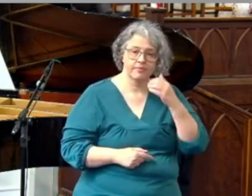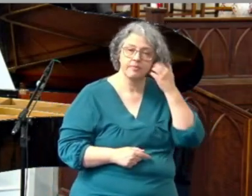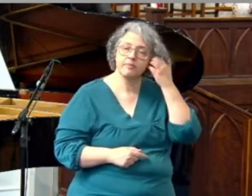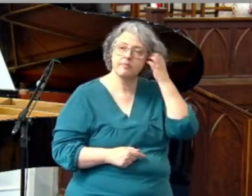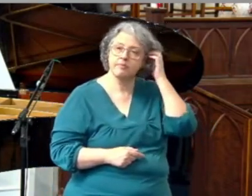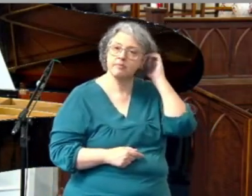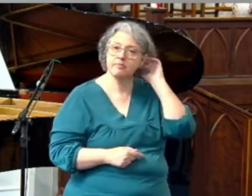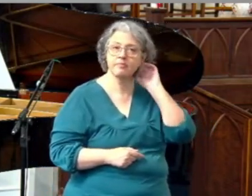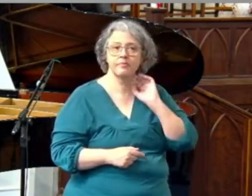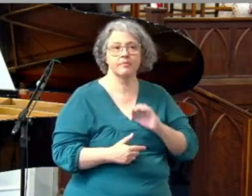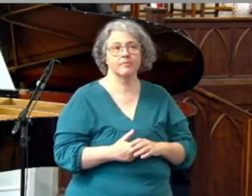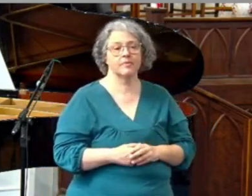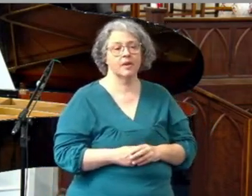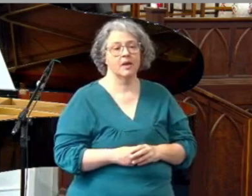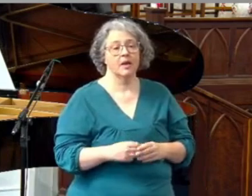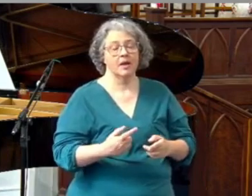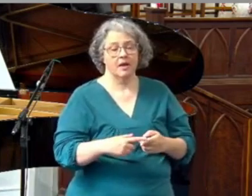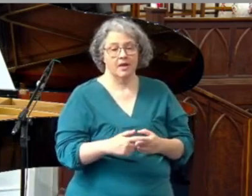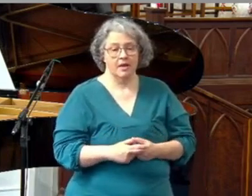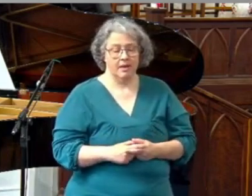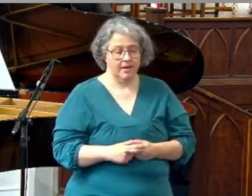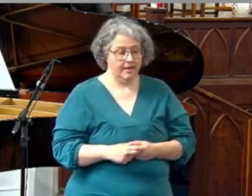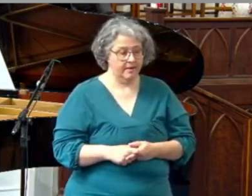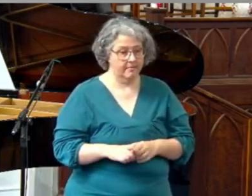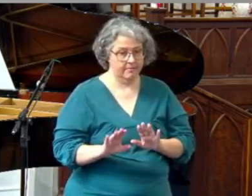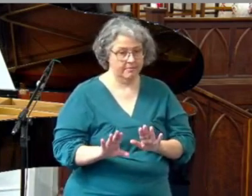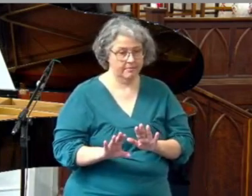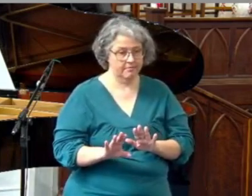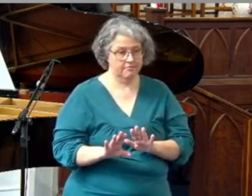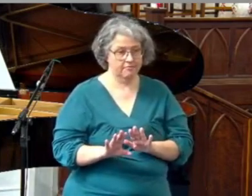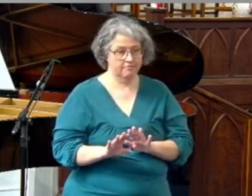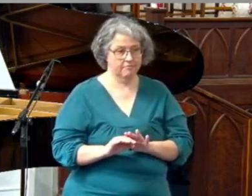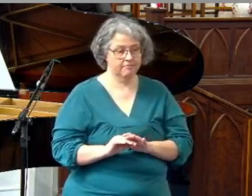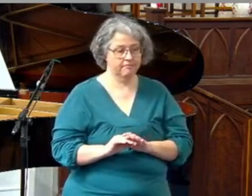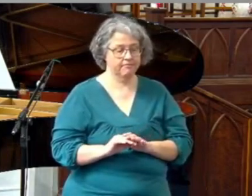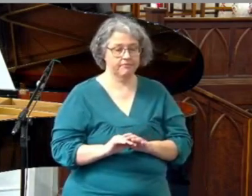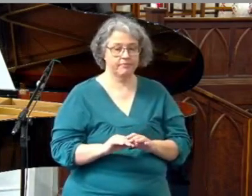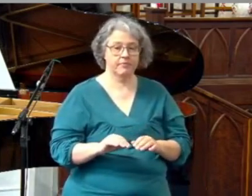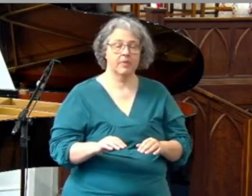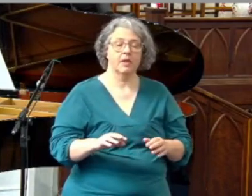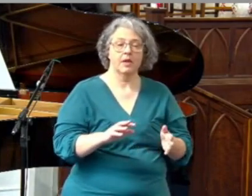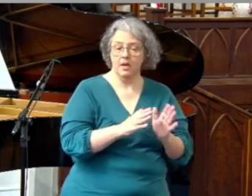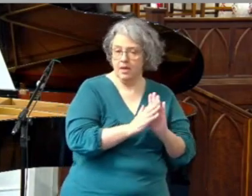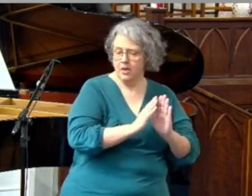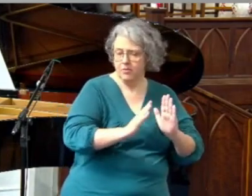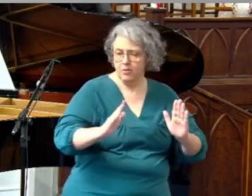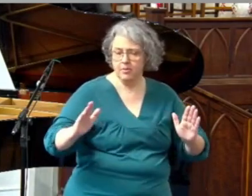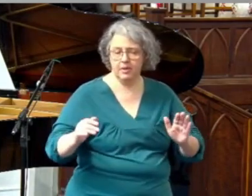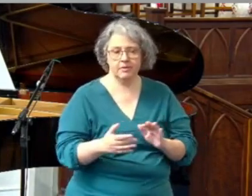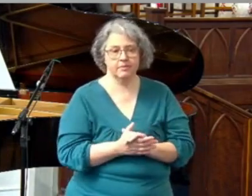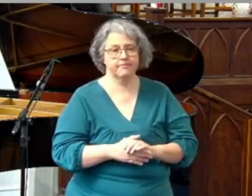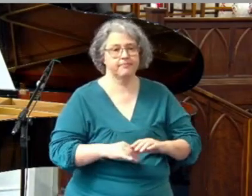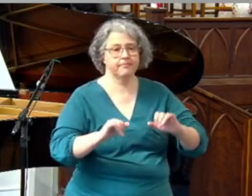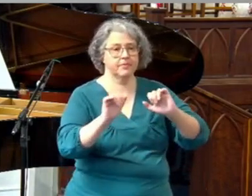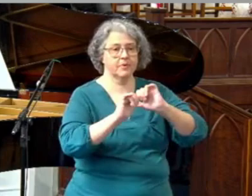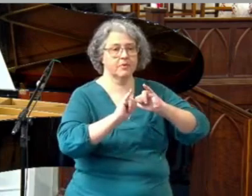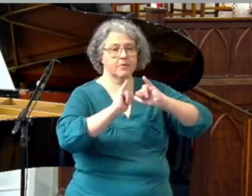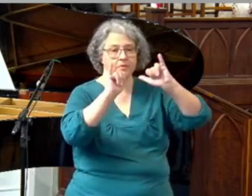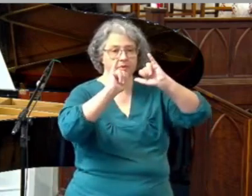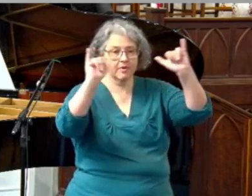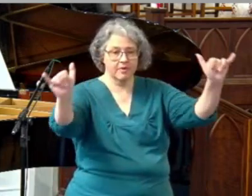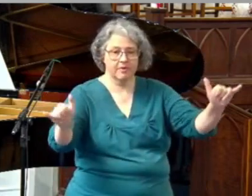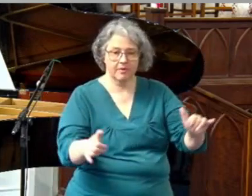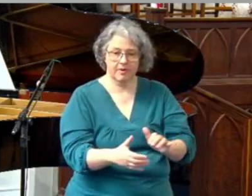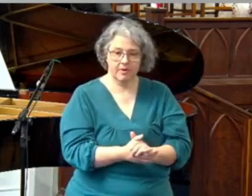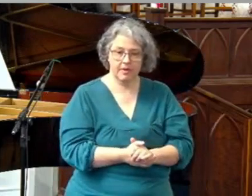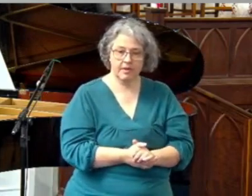estraçalhem vocês. Não estraçalhem vocês. Em alguns momentos, queridos, os evangelhos relatam